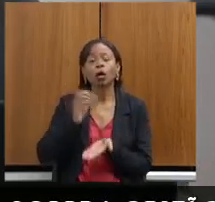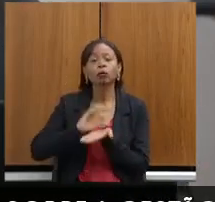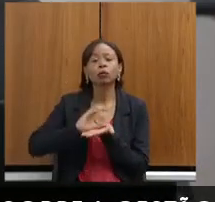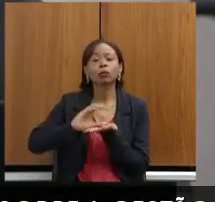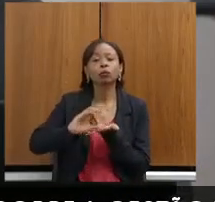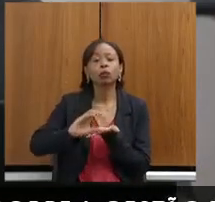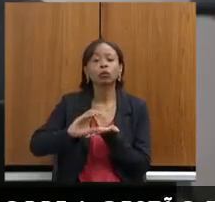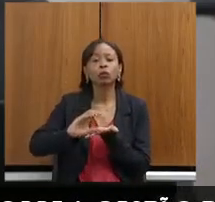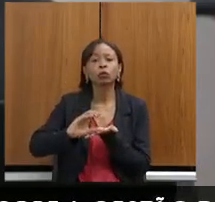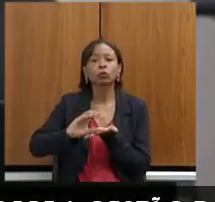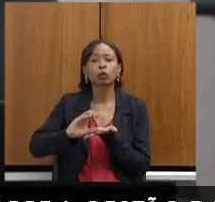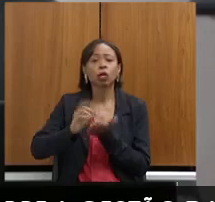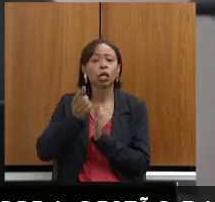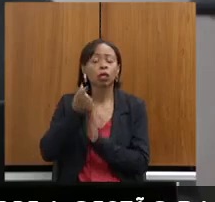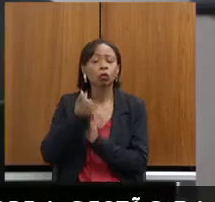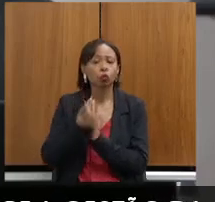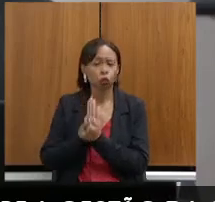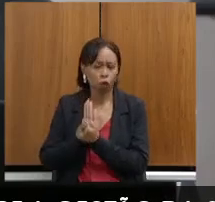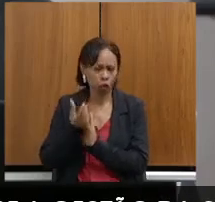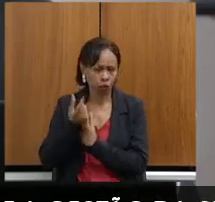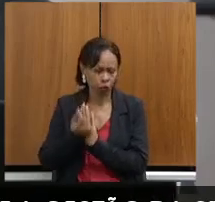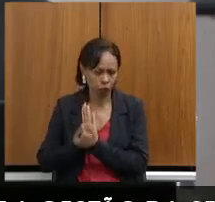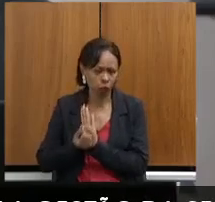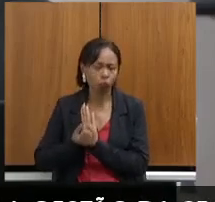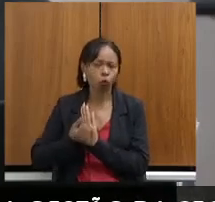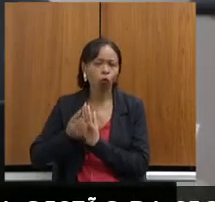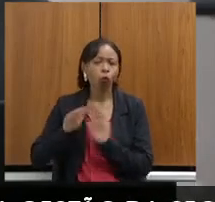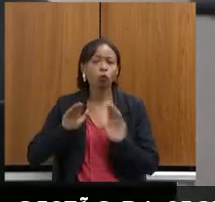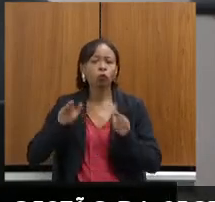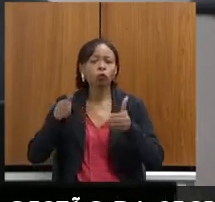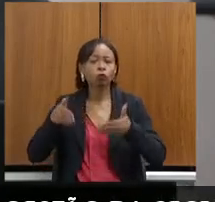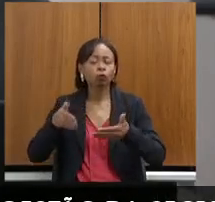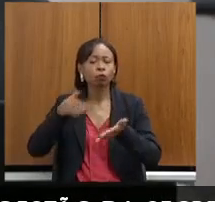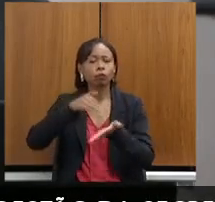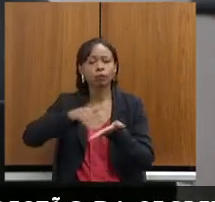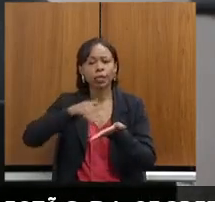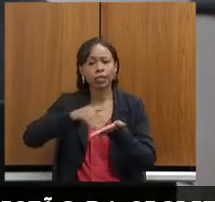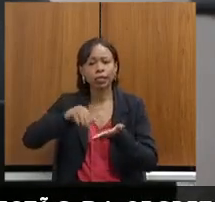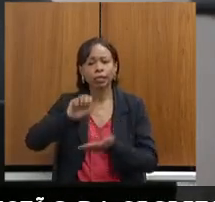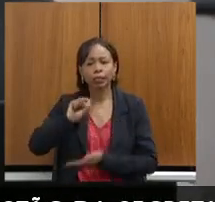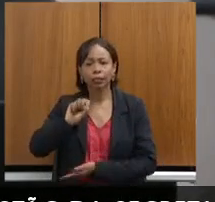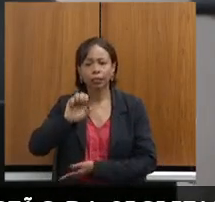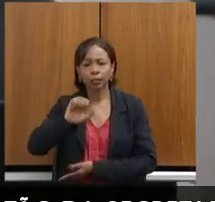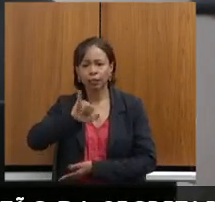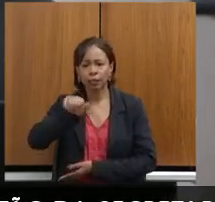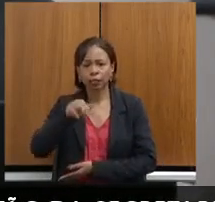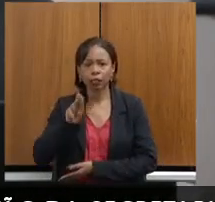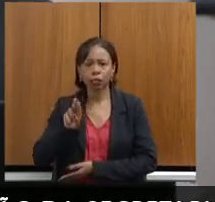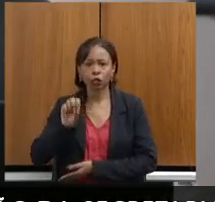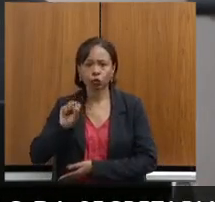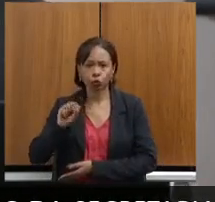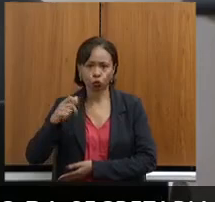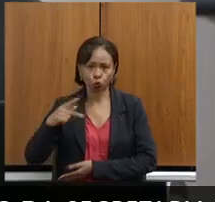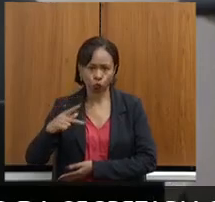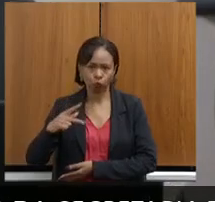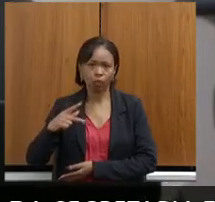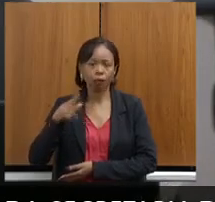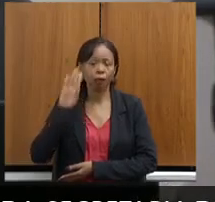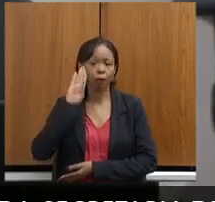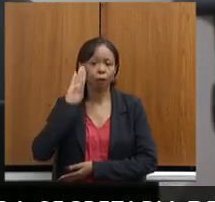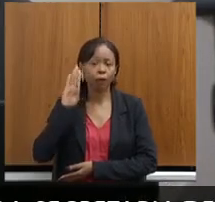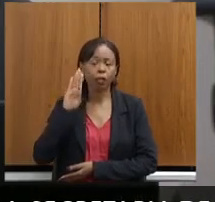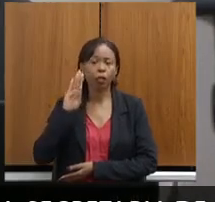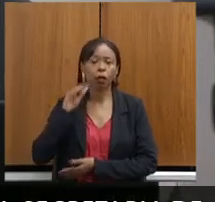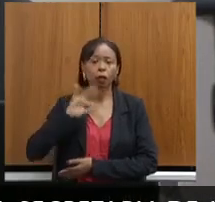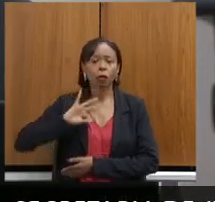não é custeio mas o que foram destinados a pasta da Sejus o vídeo forma especial a polícia